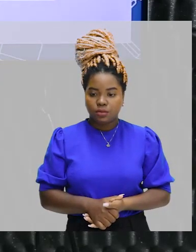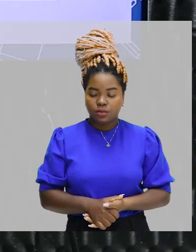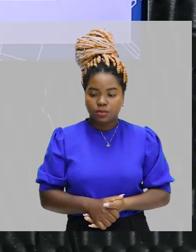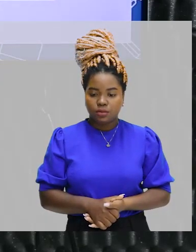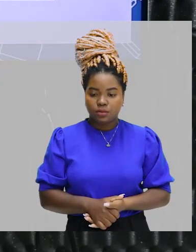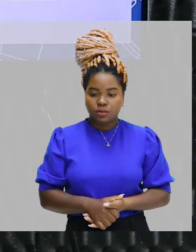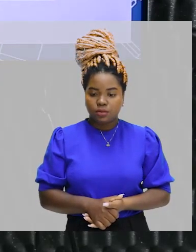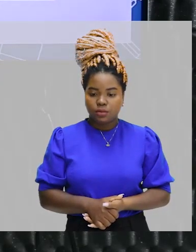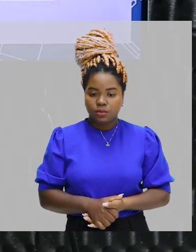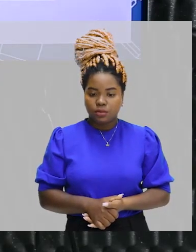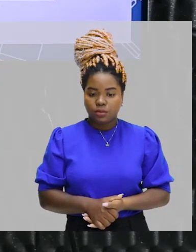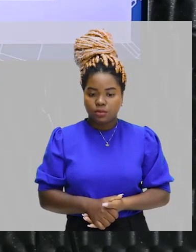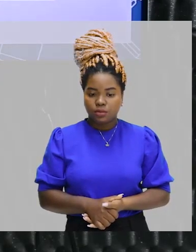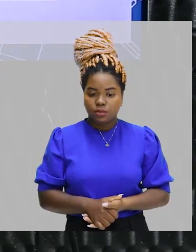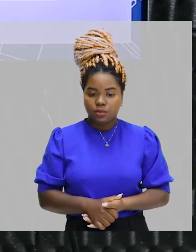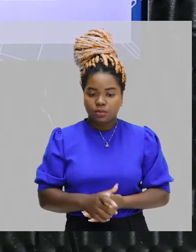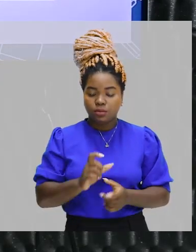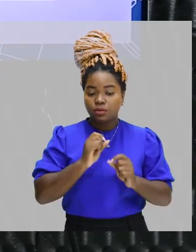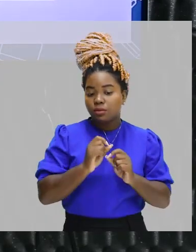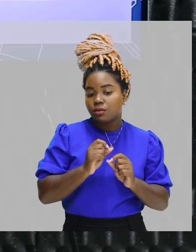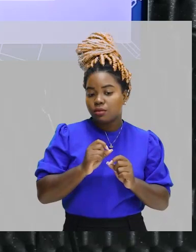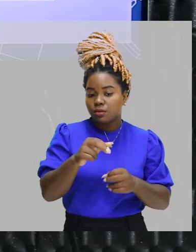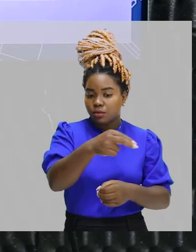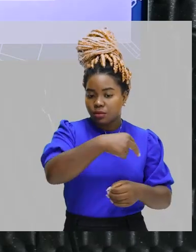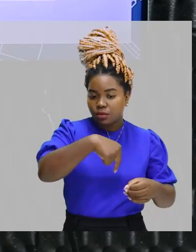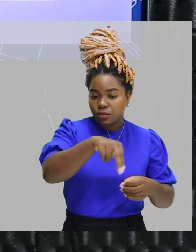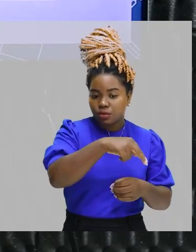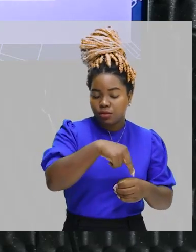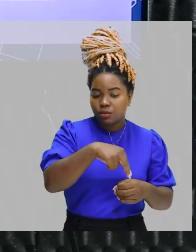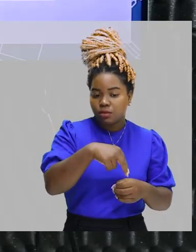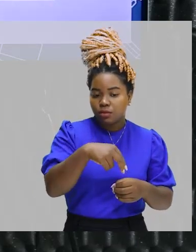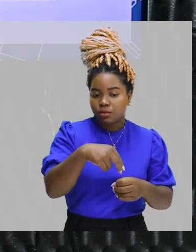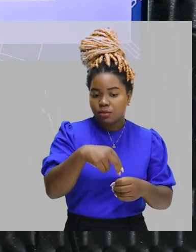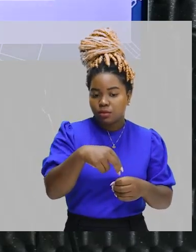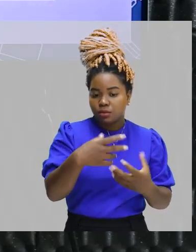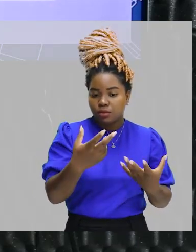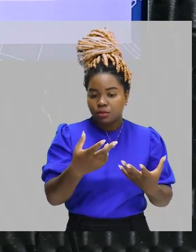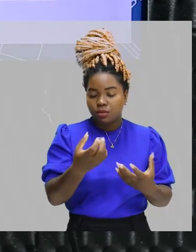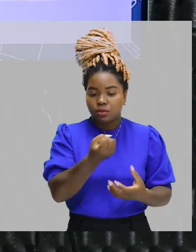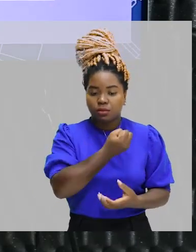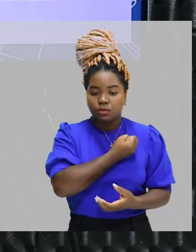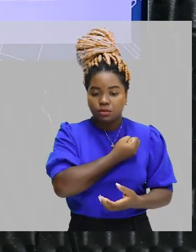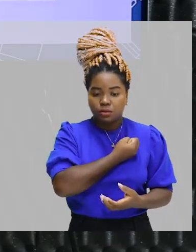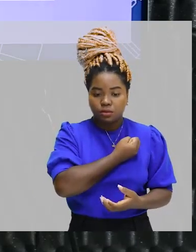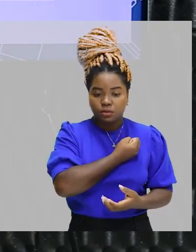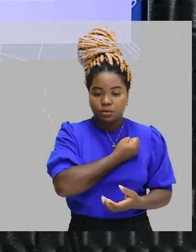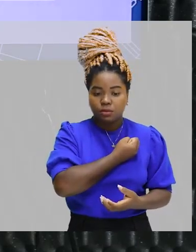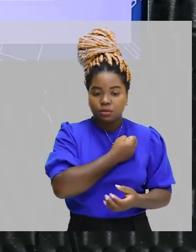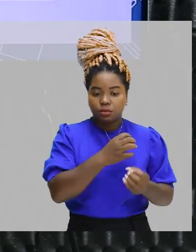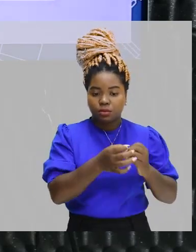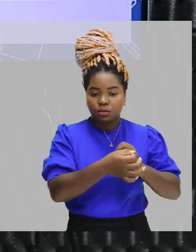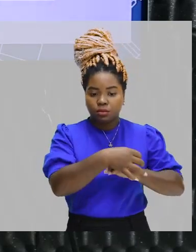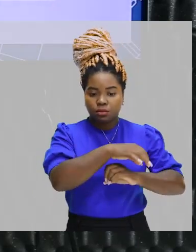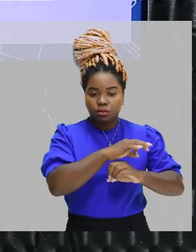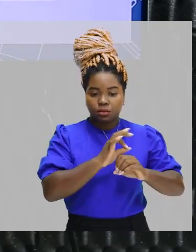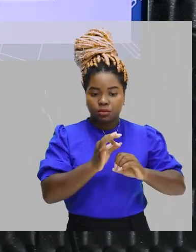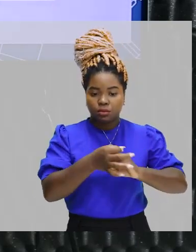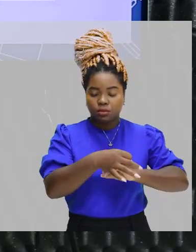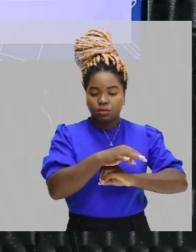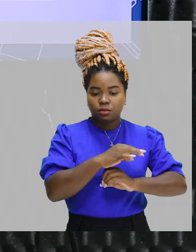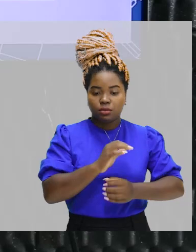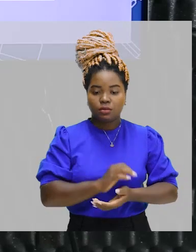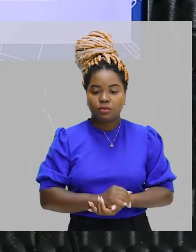De se manter a estabilidade de um núcleo, que é justamente por conta do número, né, de partículas, que tem ou no núcleo